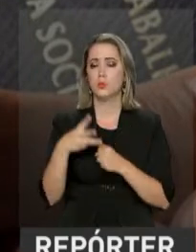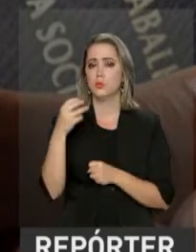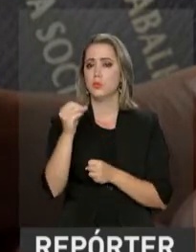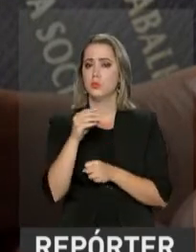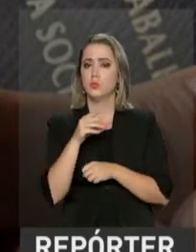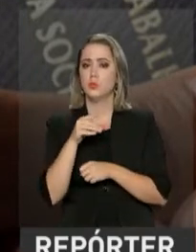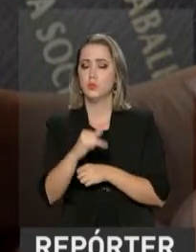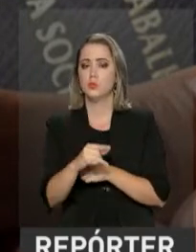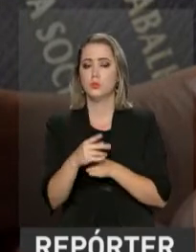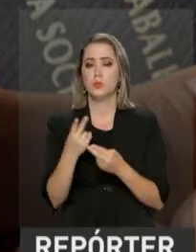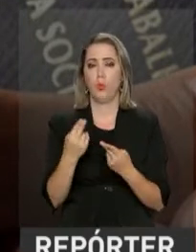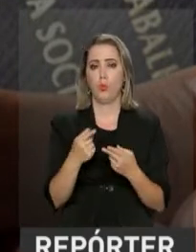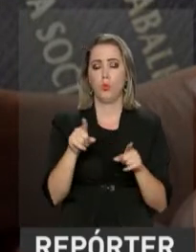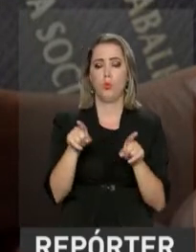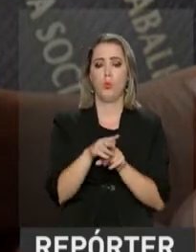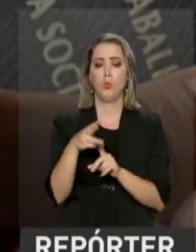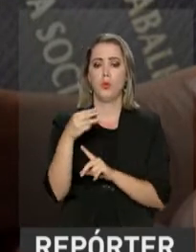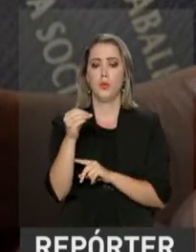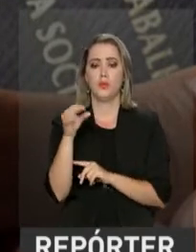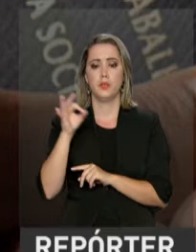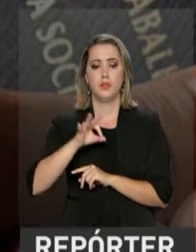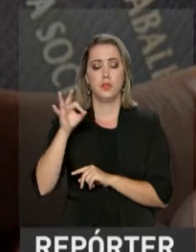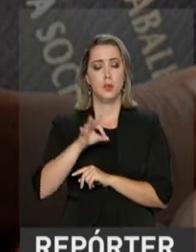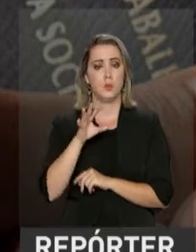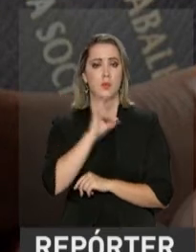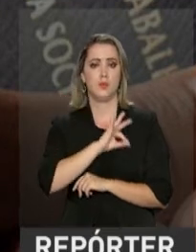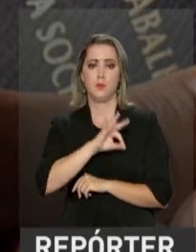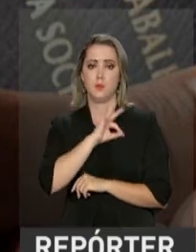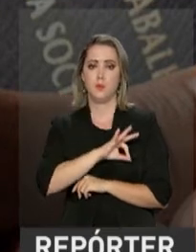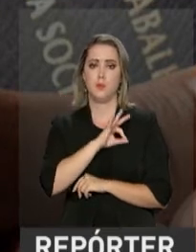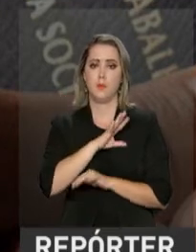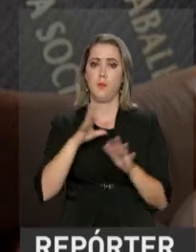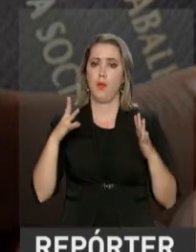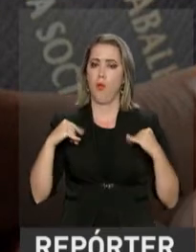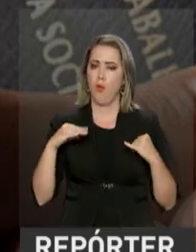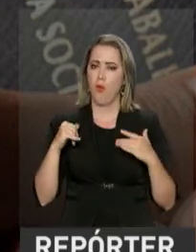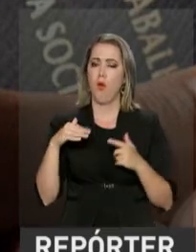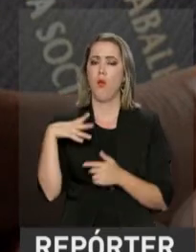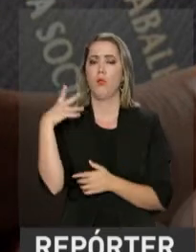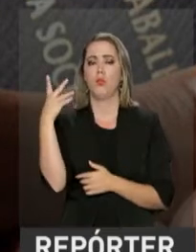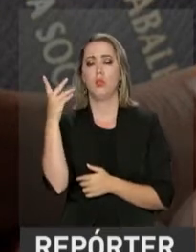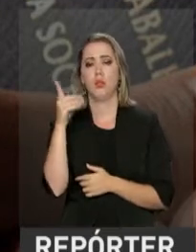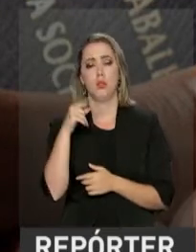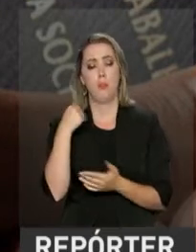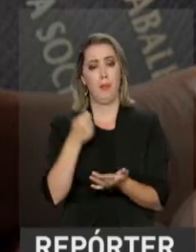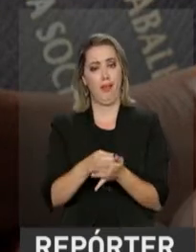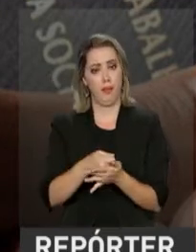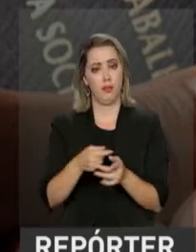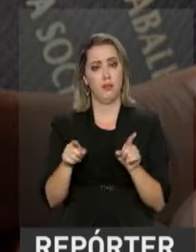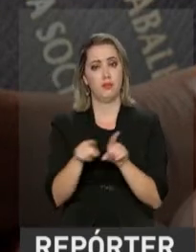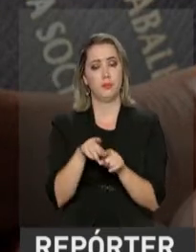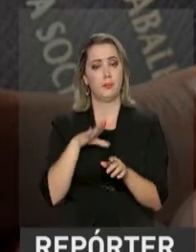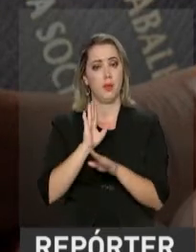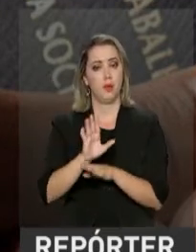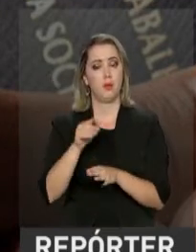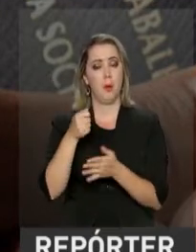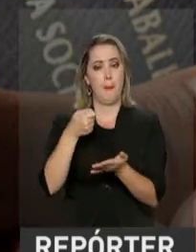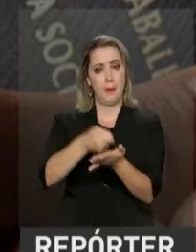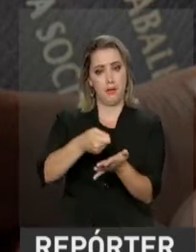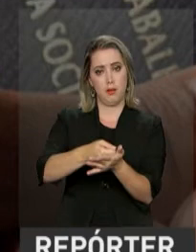valor correspondente a 30% do salário descanso semanal remunerado contribuição ao inss